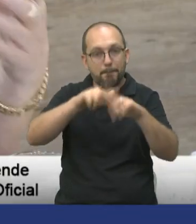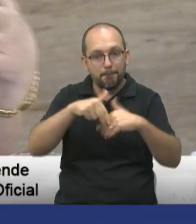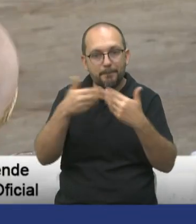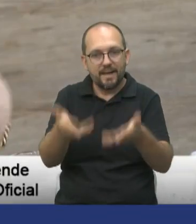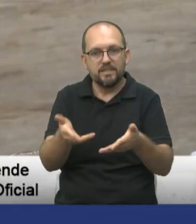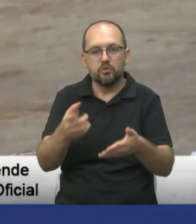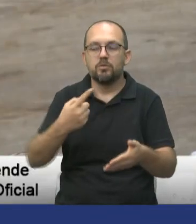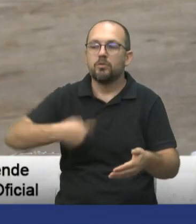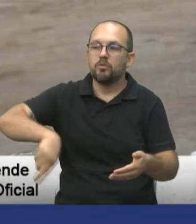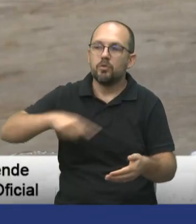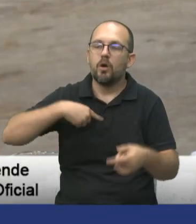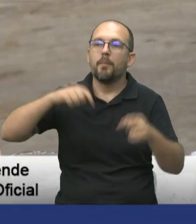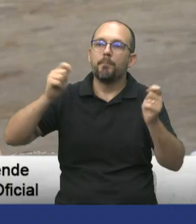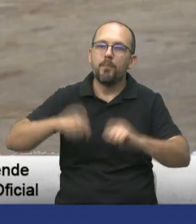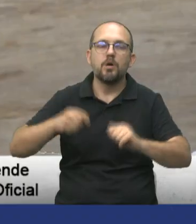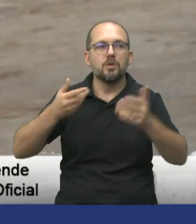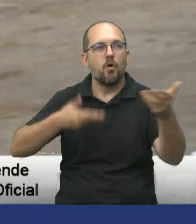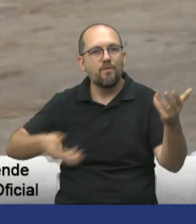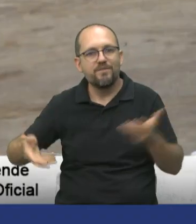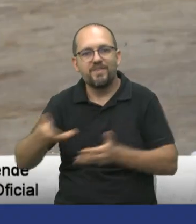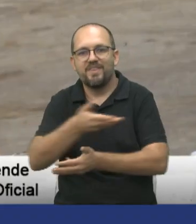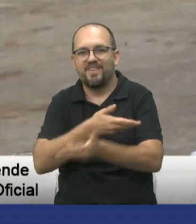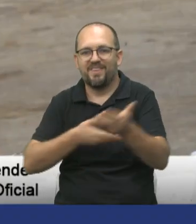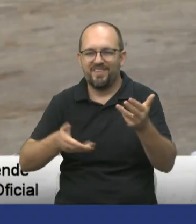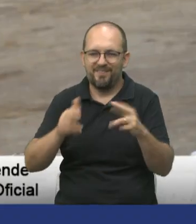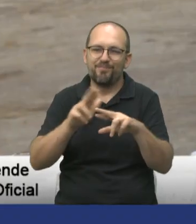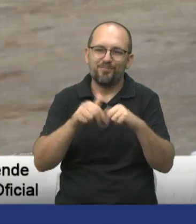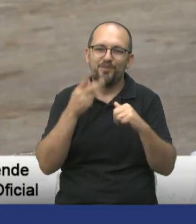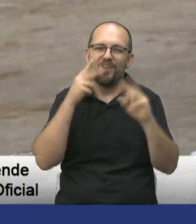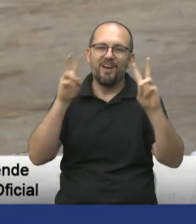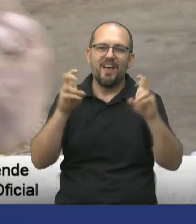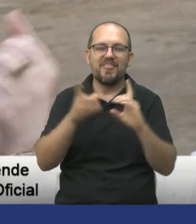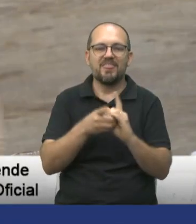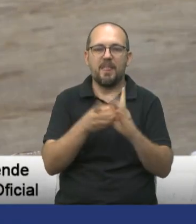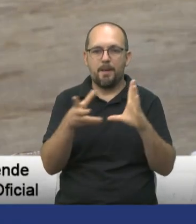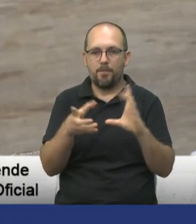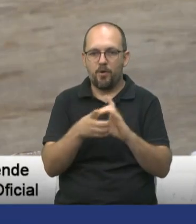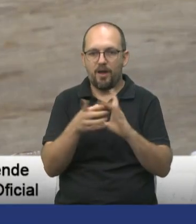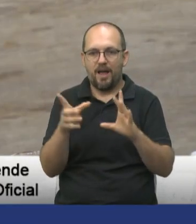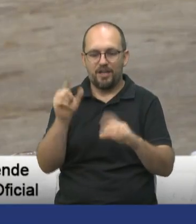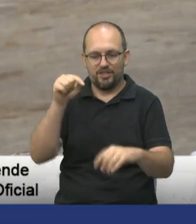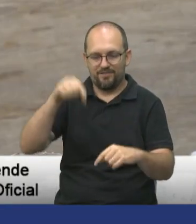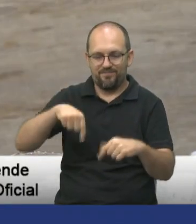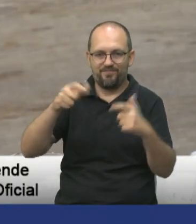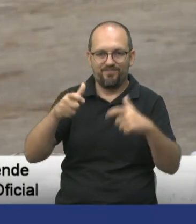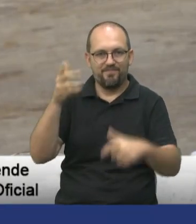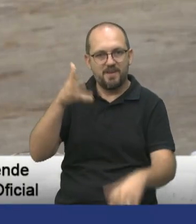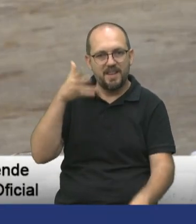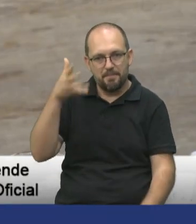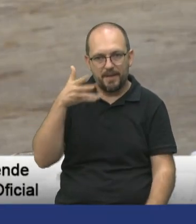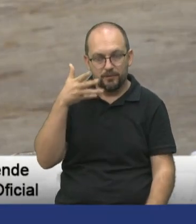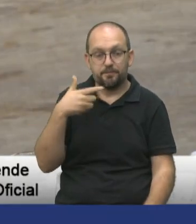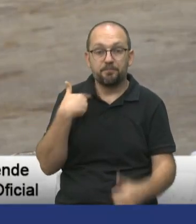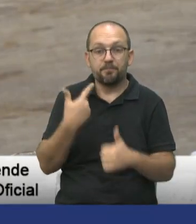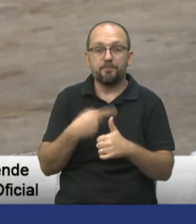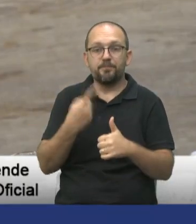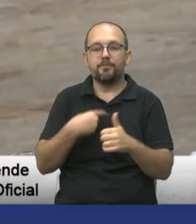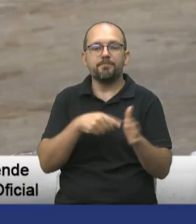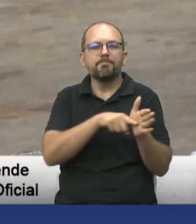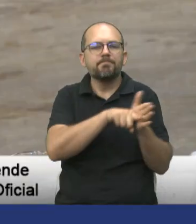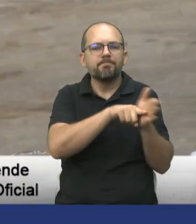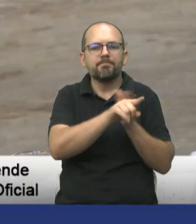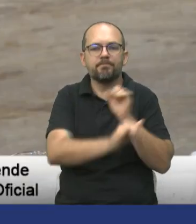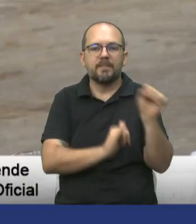possamos ouvir. Por isso, no começo, a gente fala dessa gestão democrática do parlamento. Então, primeiro, a consulta pública,